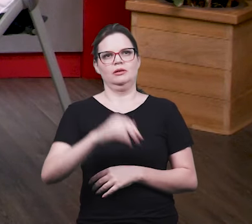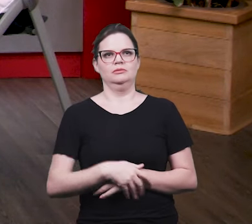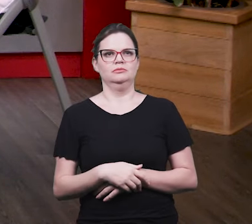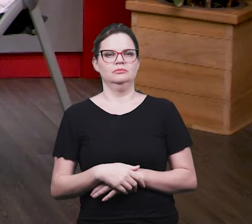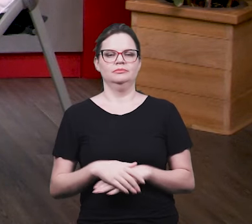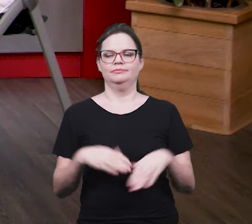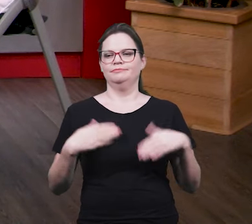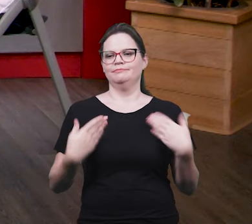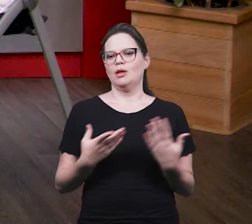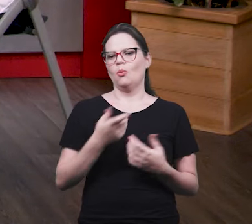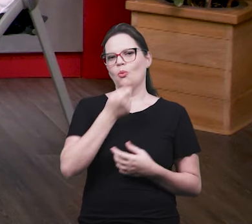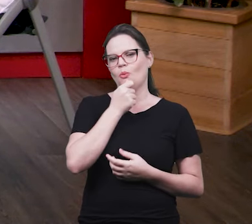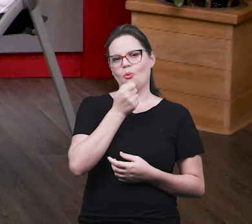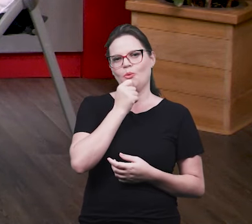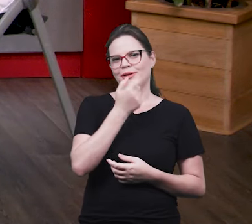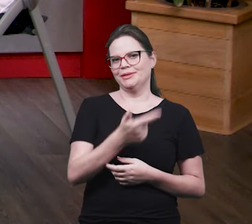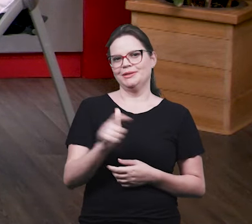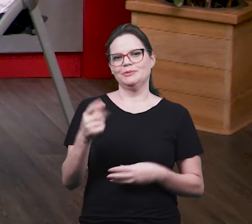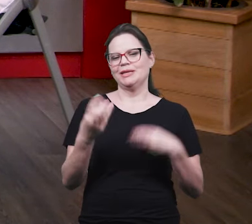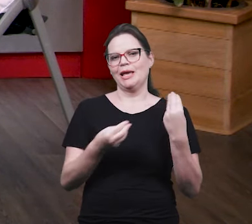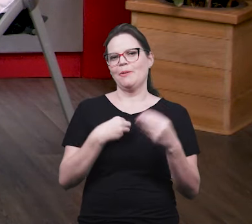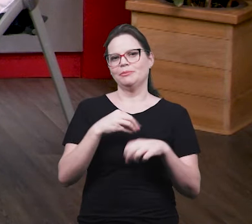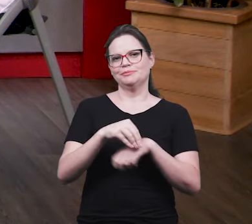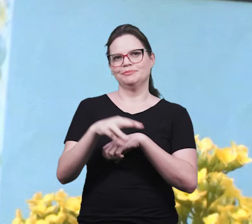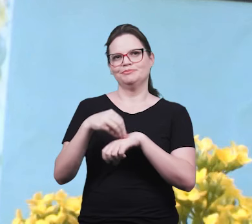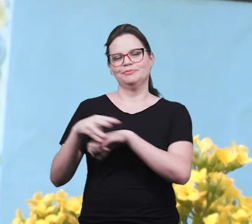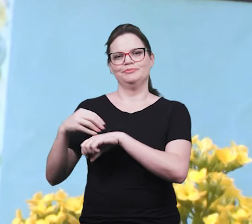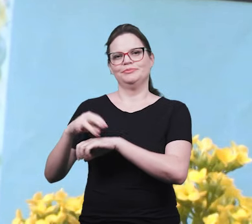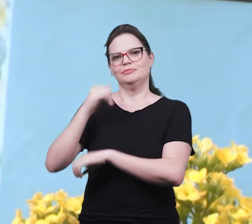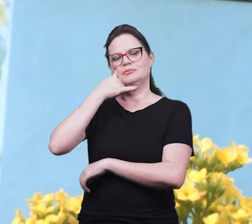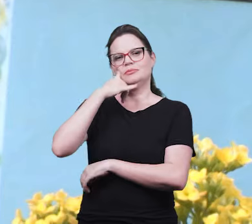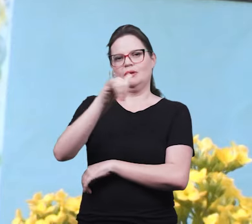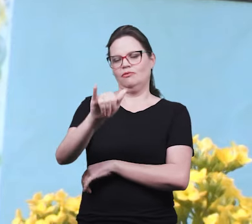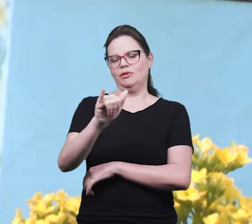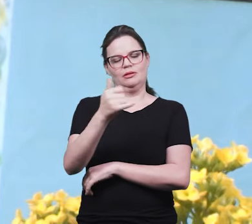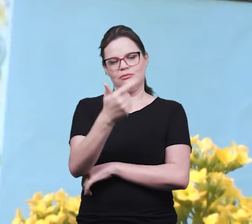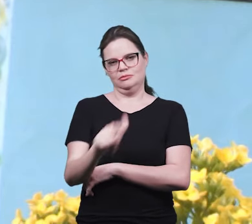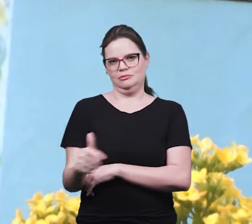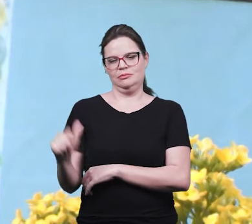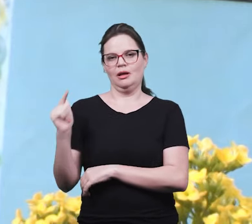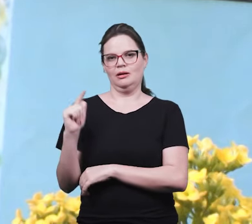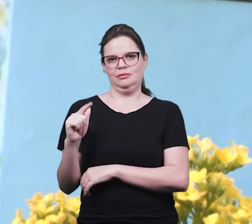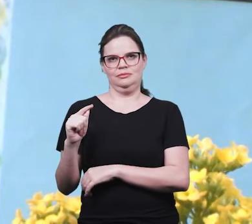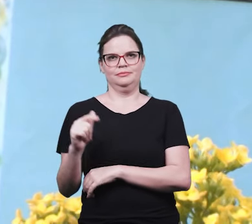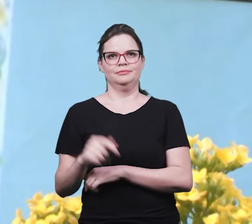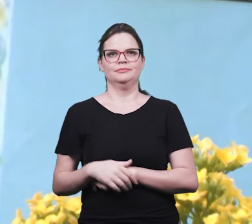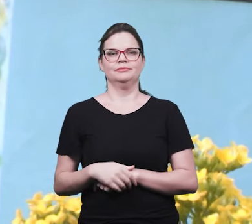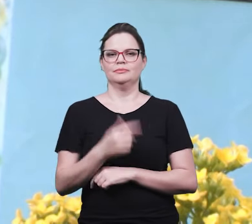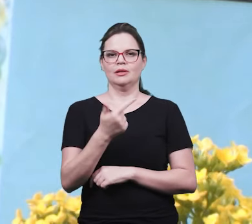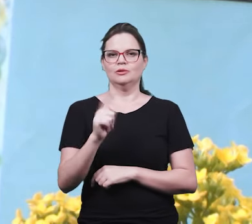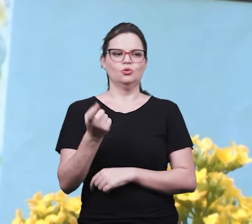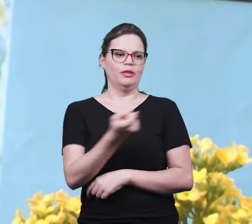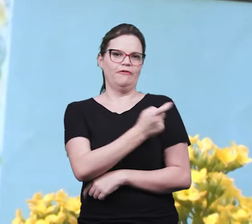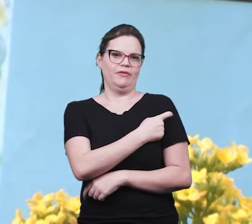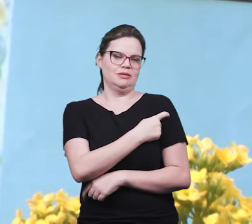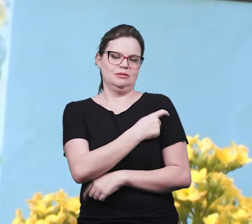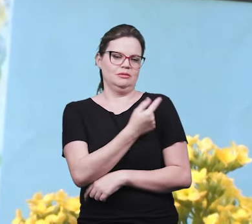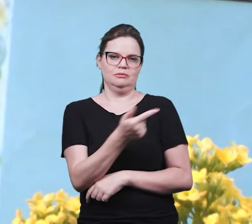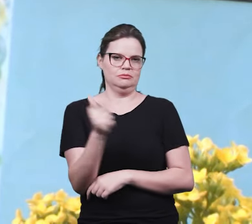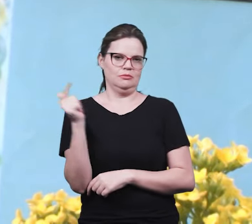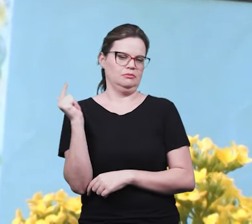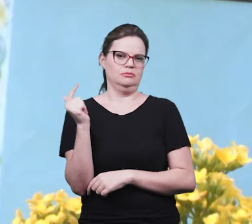Ainda não existem, Bruna, formas conhecidas de se prevenir o lúpus. Não há vacinas